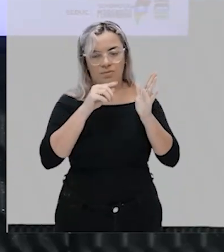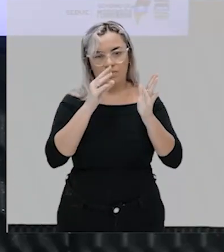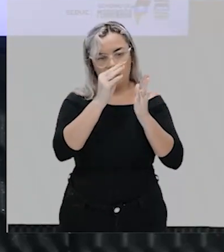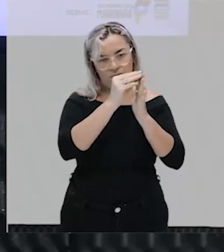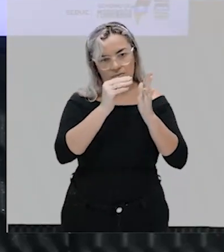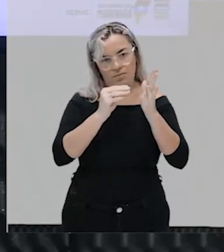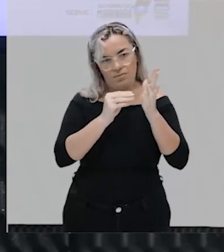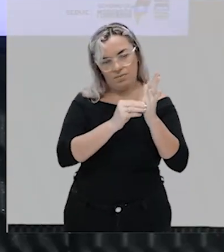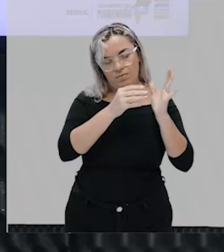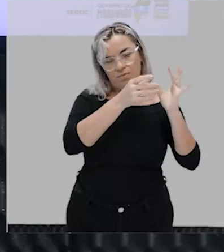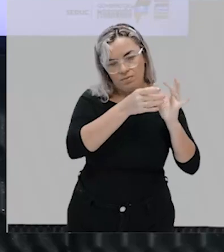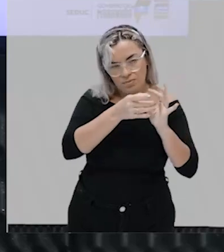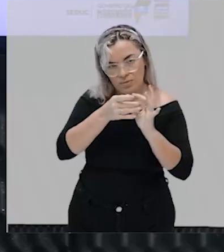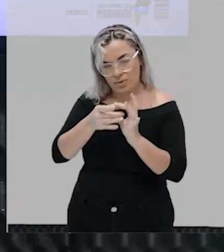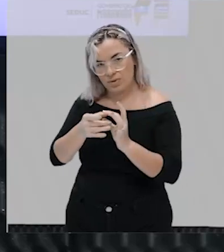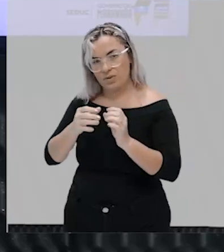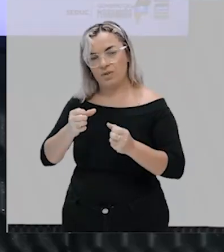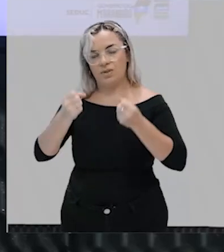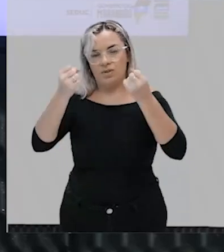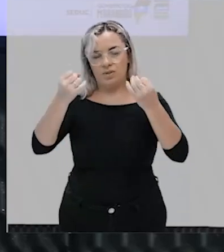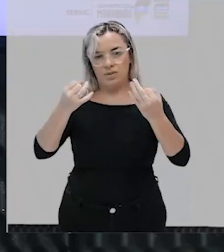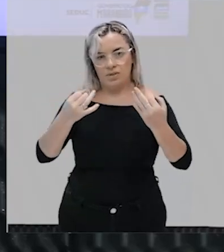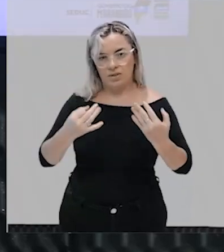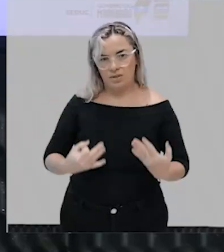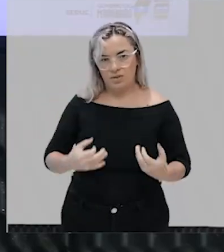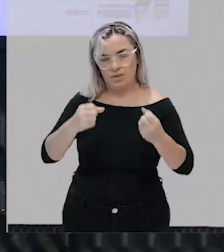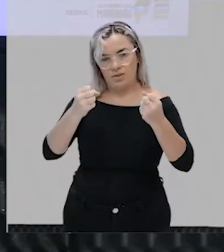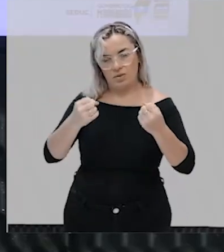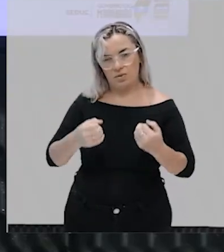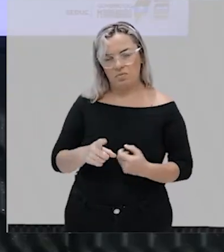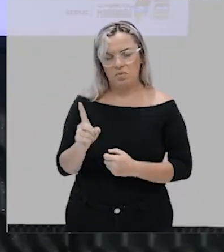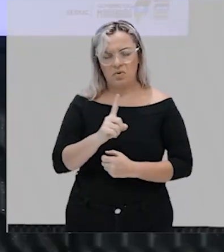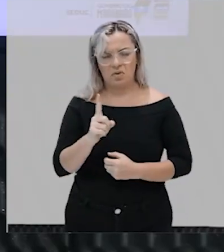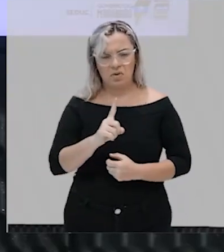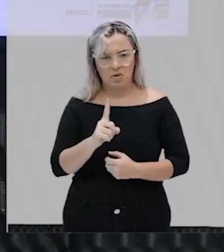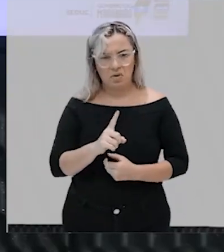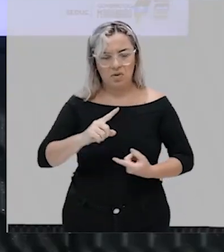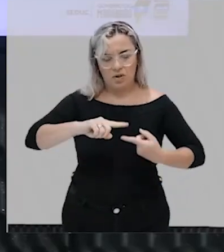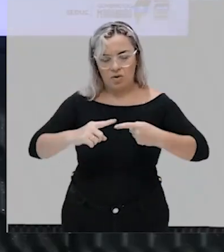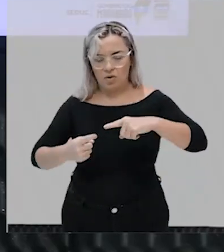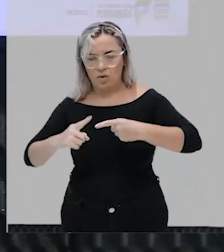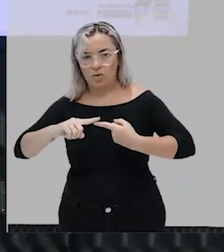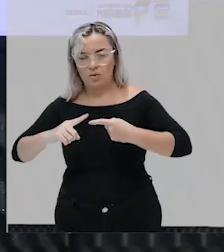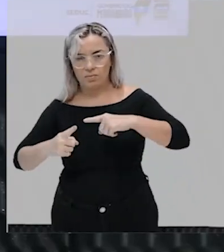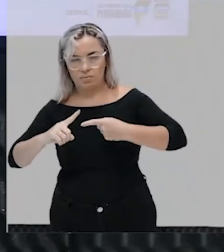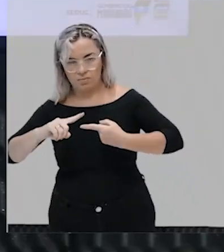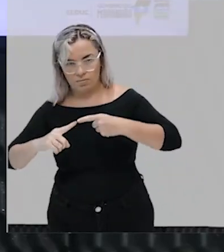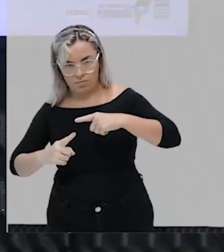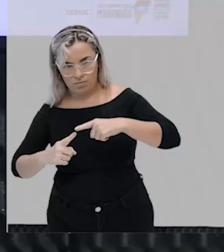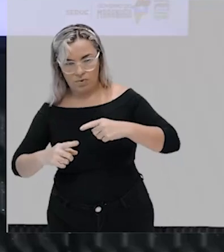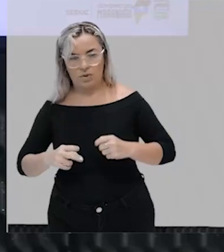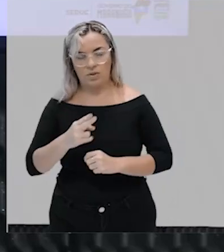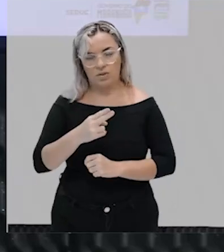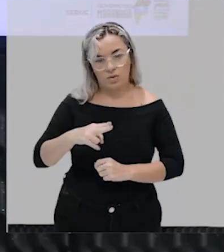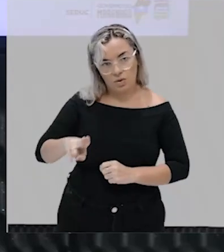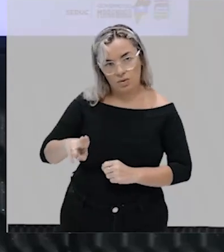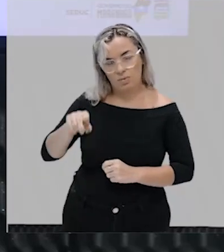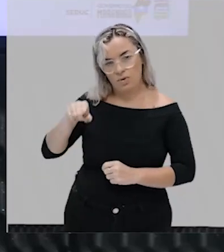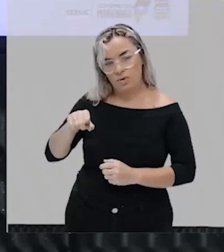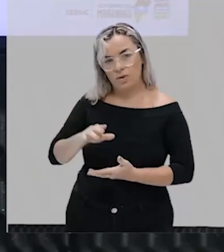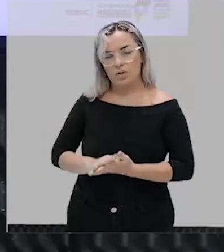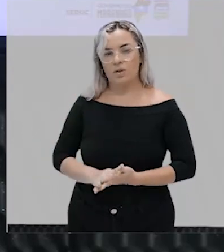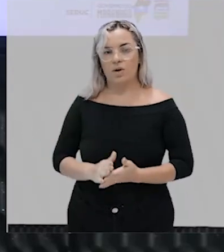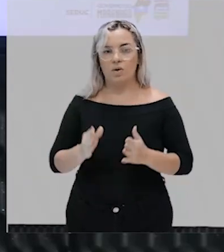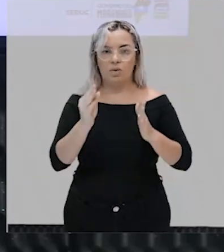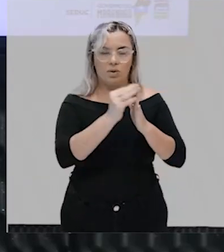de uma intercorrência, algo que não está bem correto, de concordância nominal. Gente, a aula é